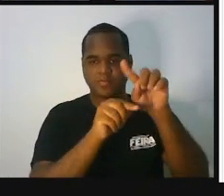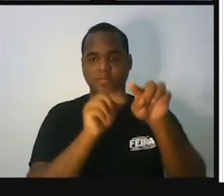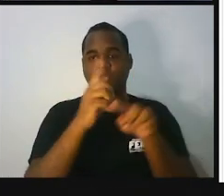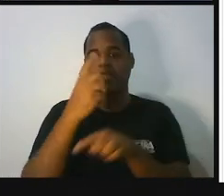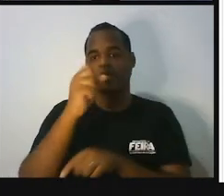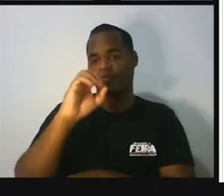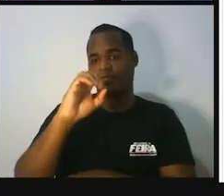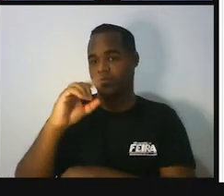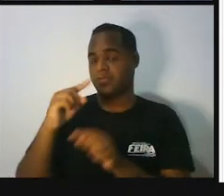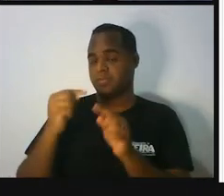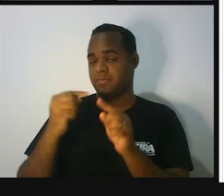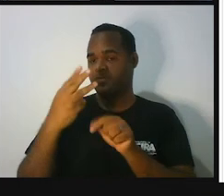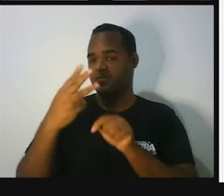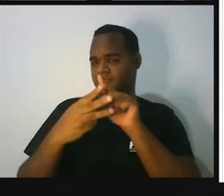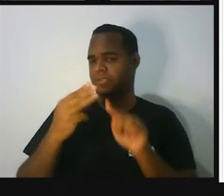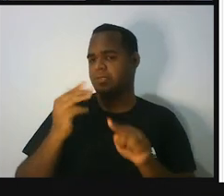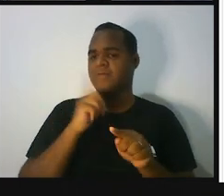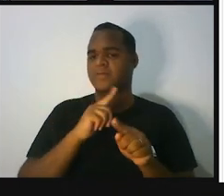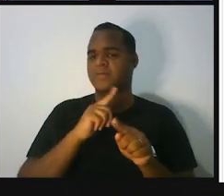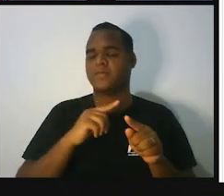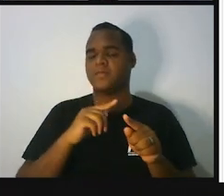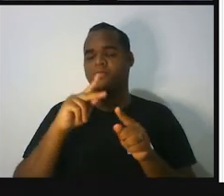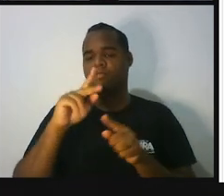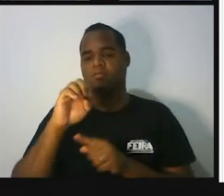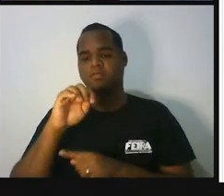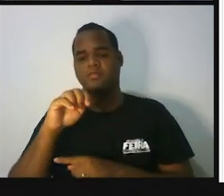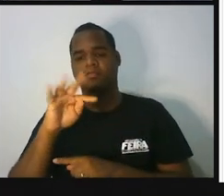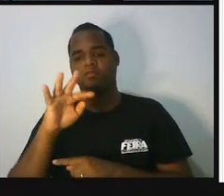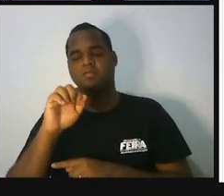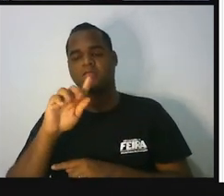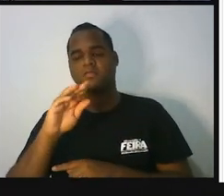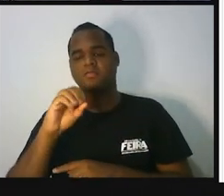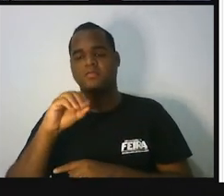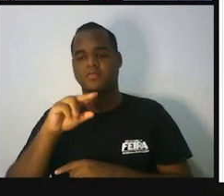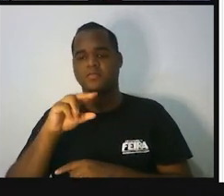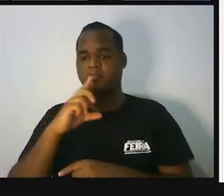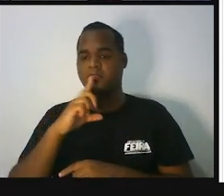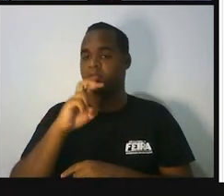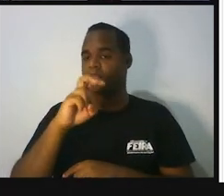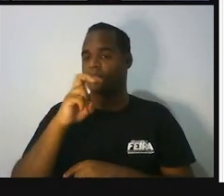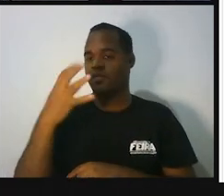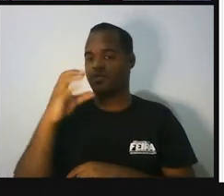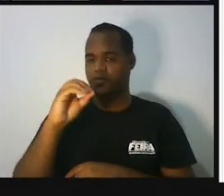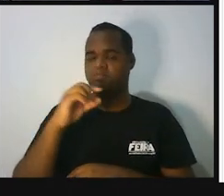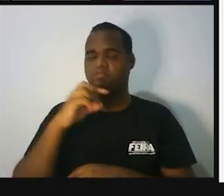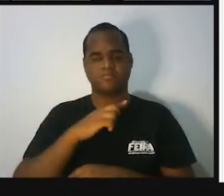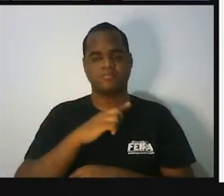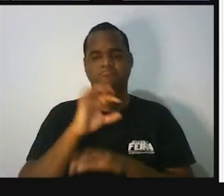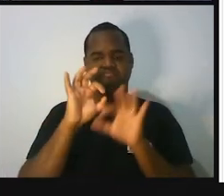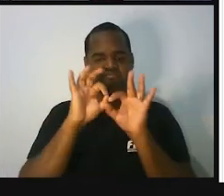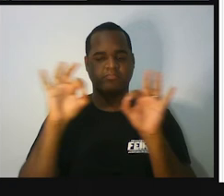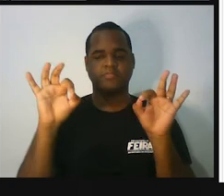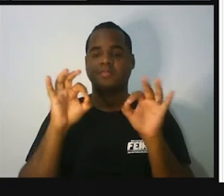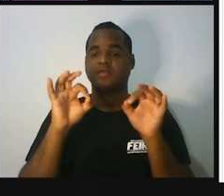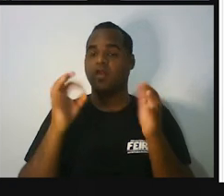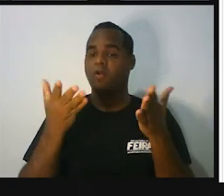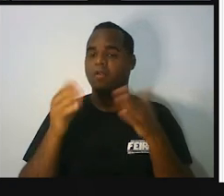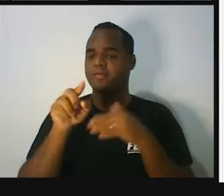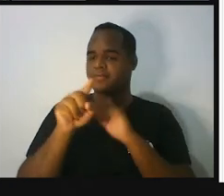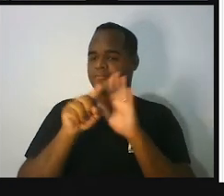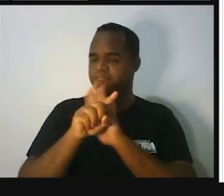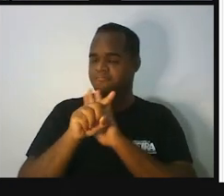3 triângulos formando um pentágono, 3 vezes 180 vai dar 540. Ótimo! Aí agora você se pergunta,